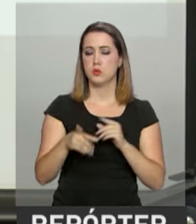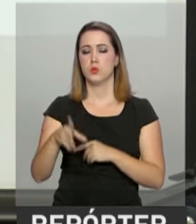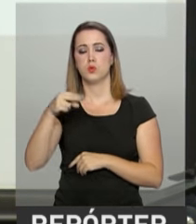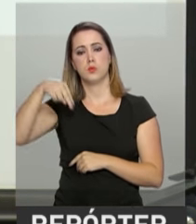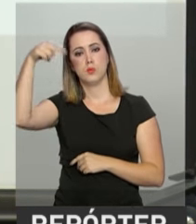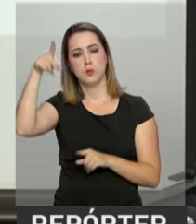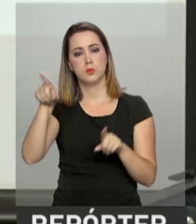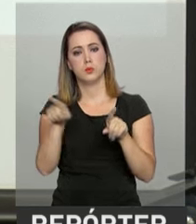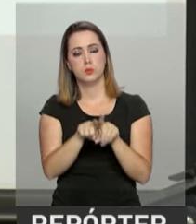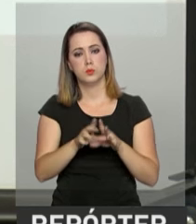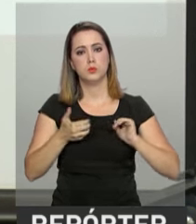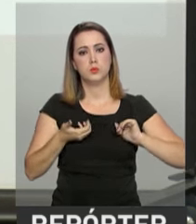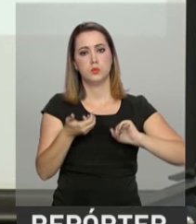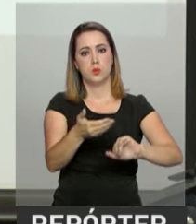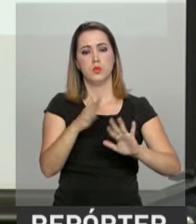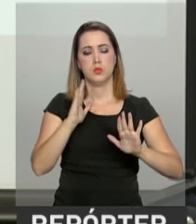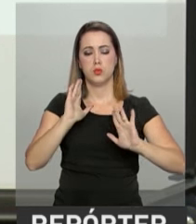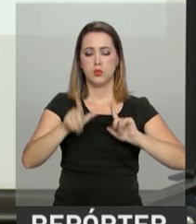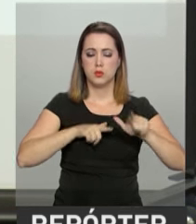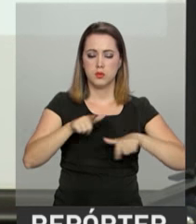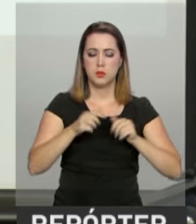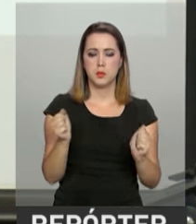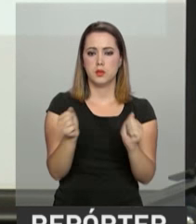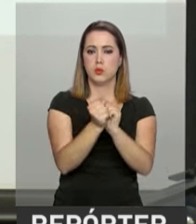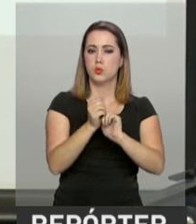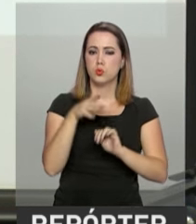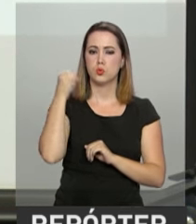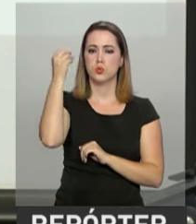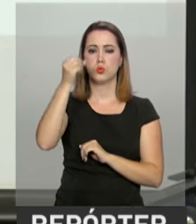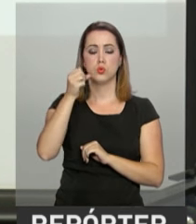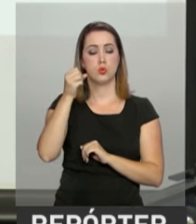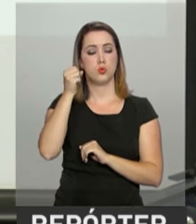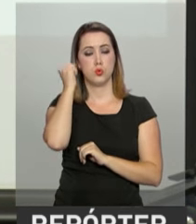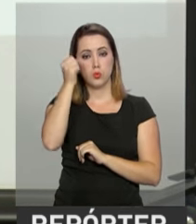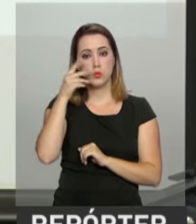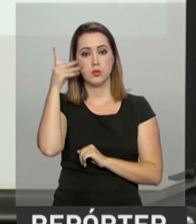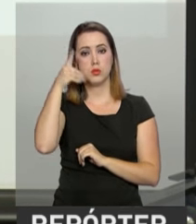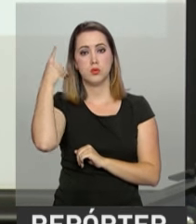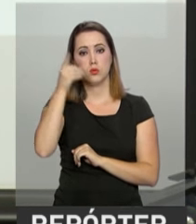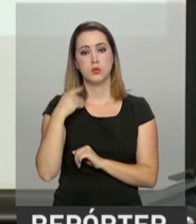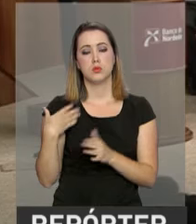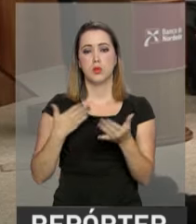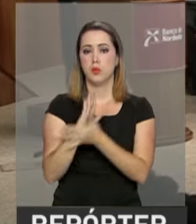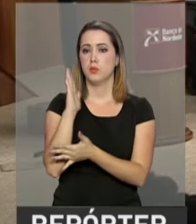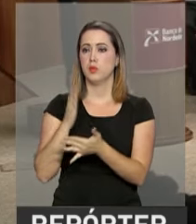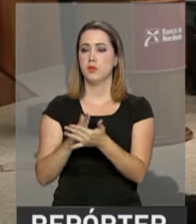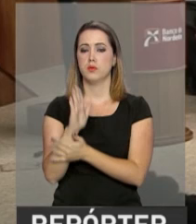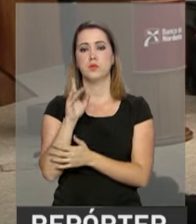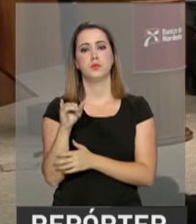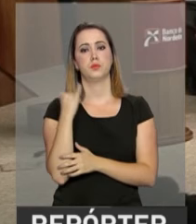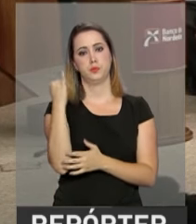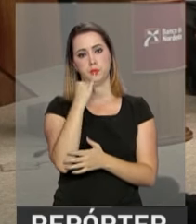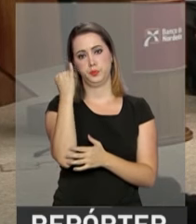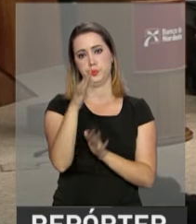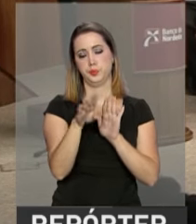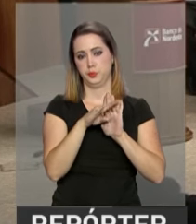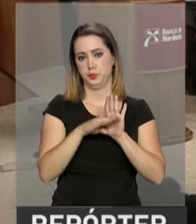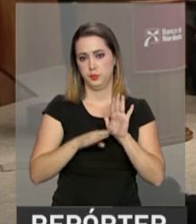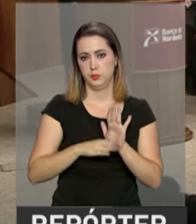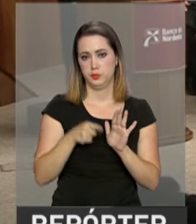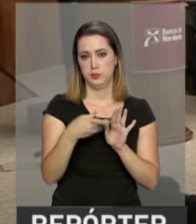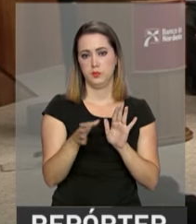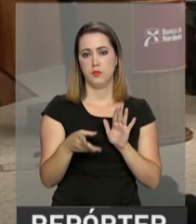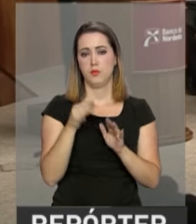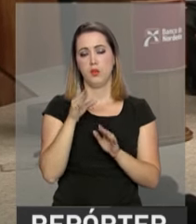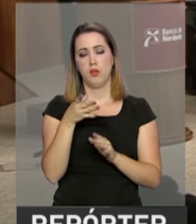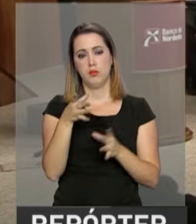Nacional e afirmou que está trabalhando com os parlamentares na aprovação de medidas importantes para reorganizar o país e citou a